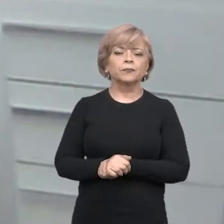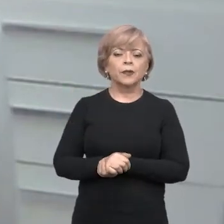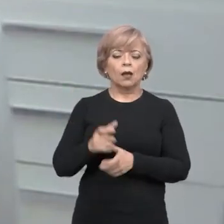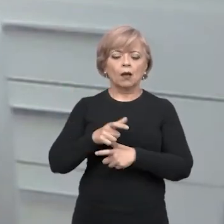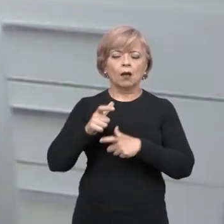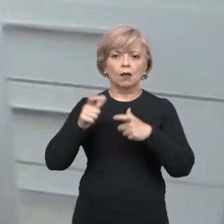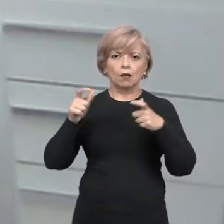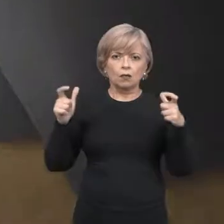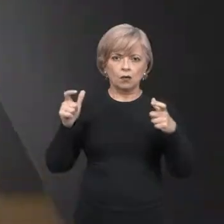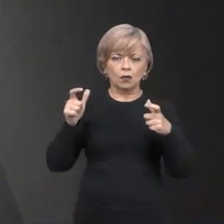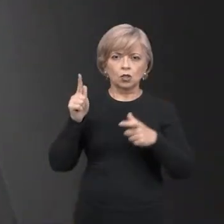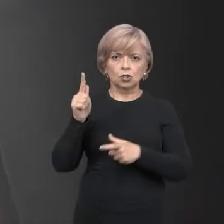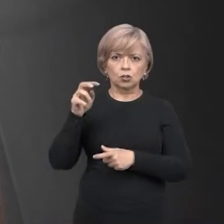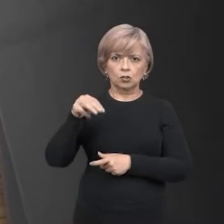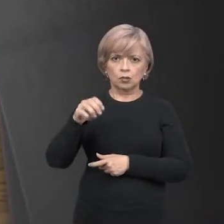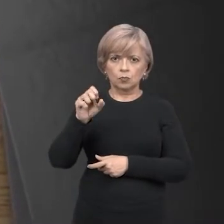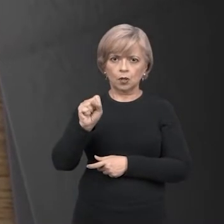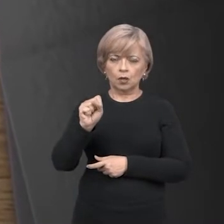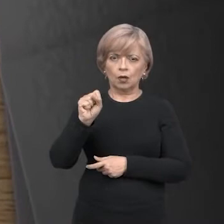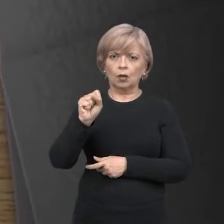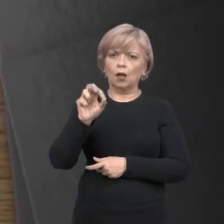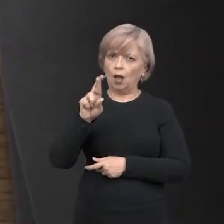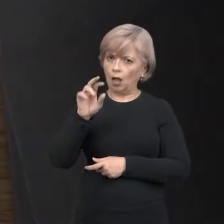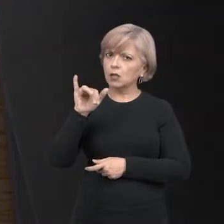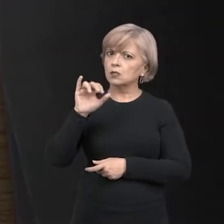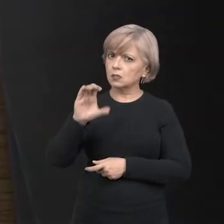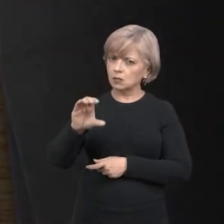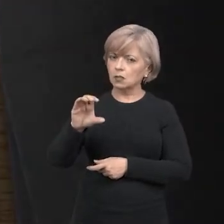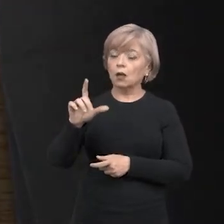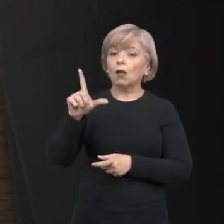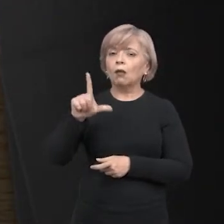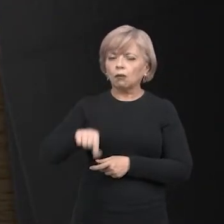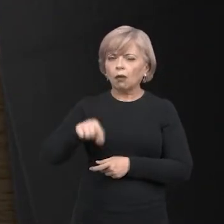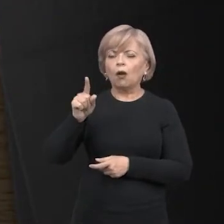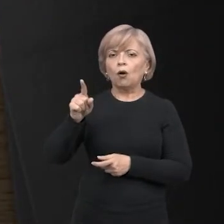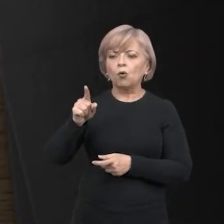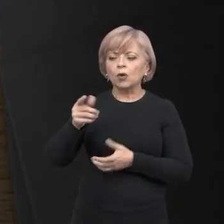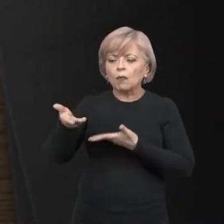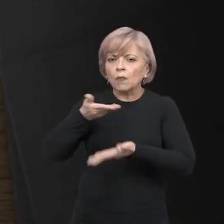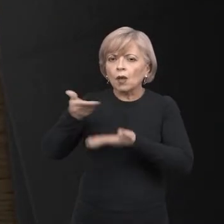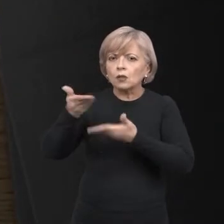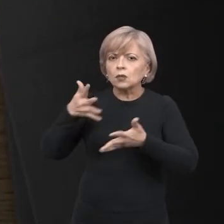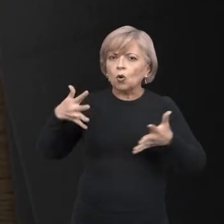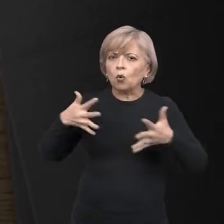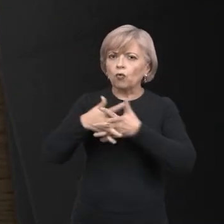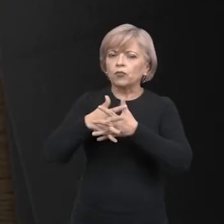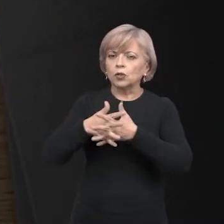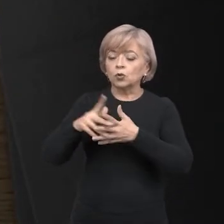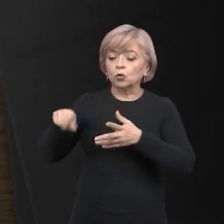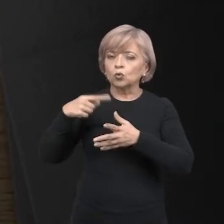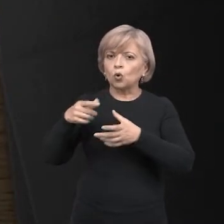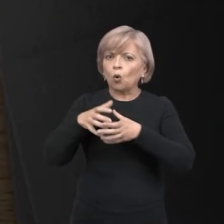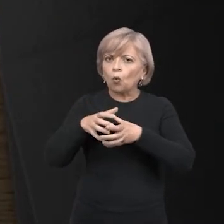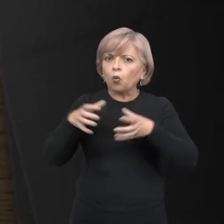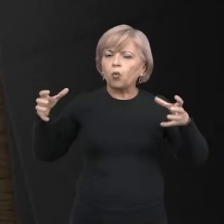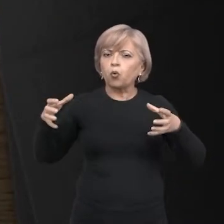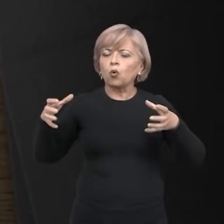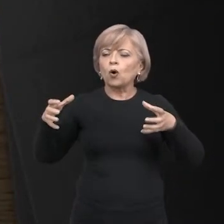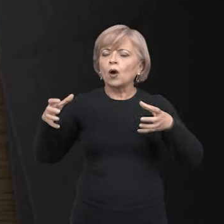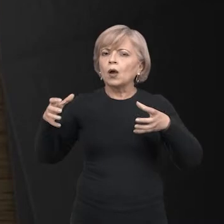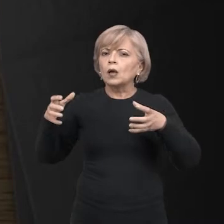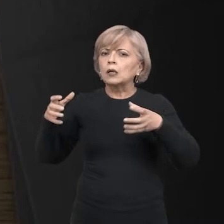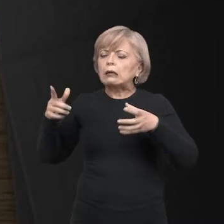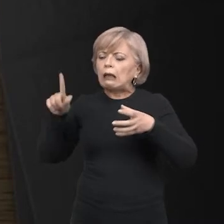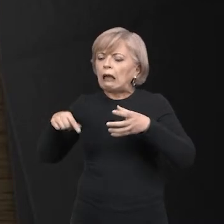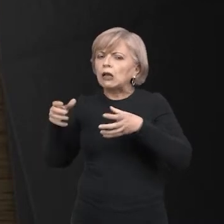o que era gmrc quero grupo de mediação e resolução de conflitos nós conseguimos ampliá-lo para centro ou